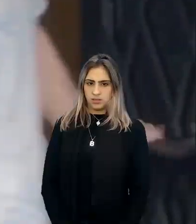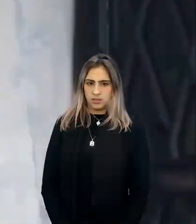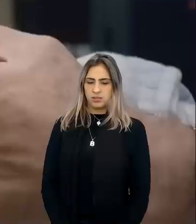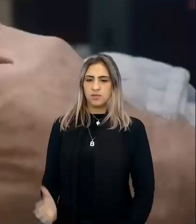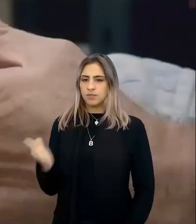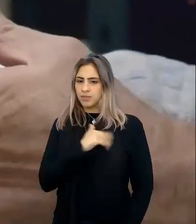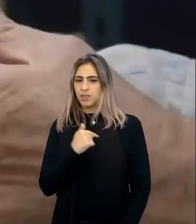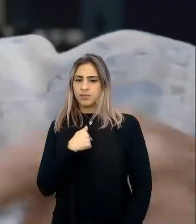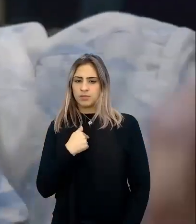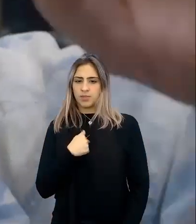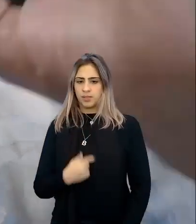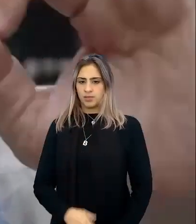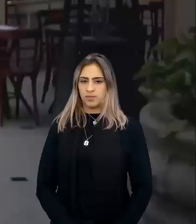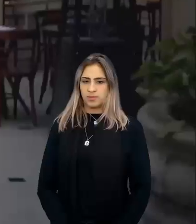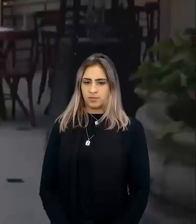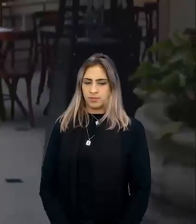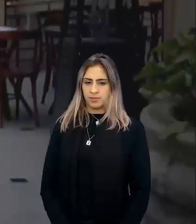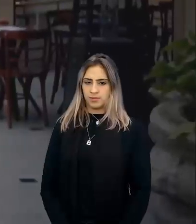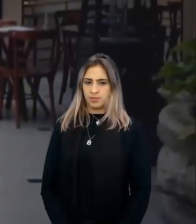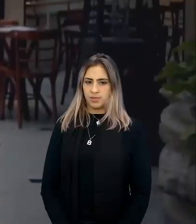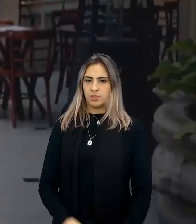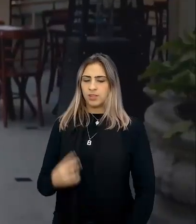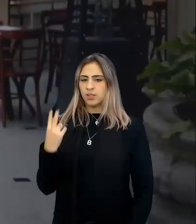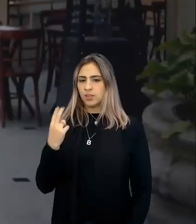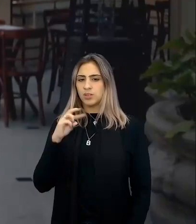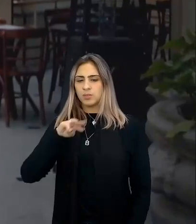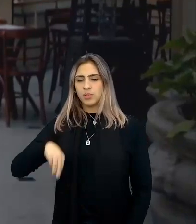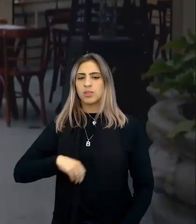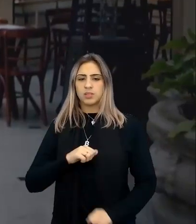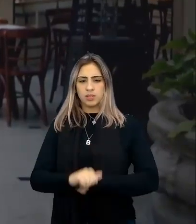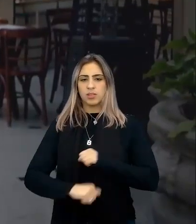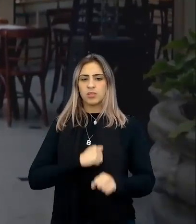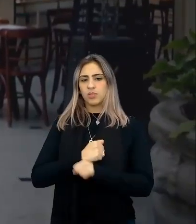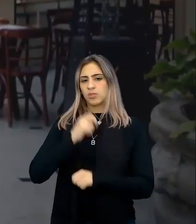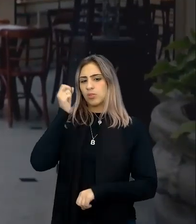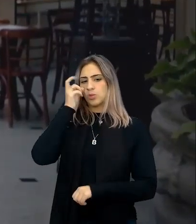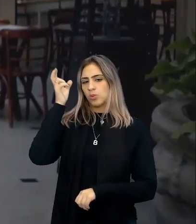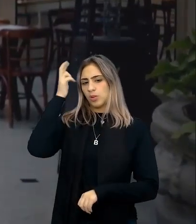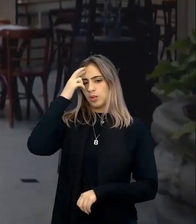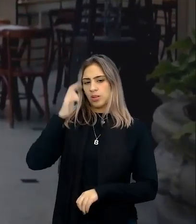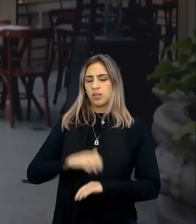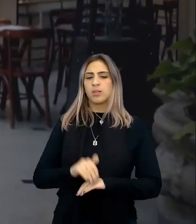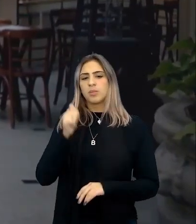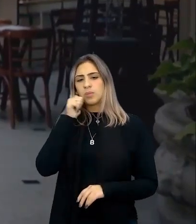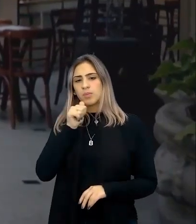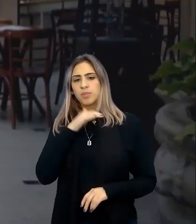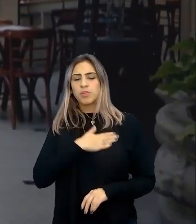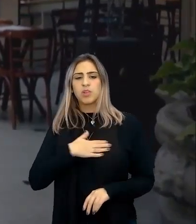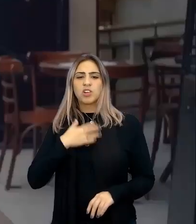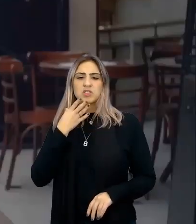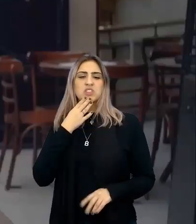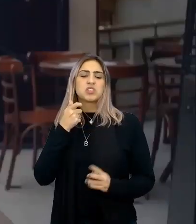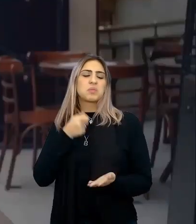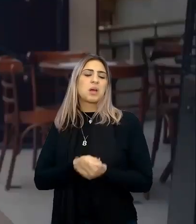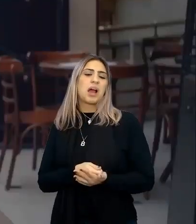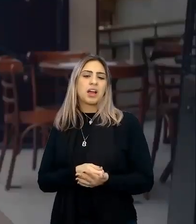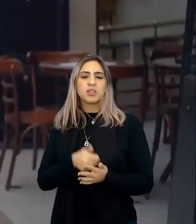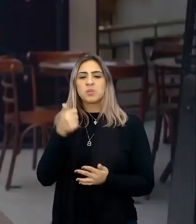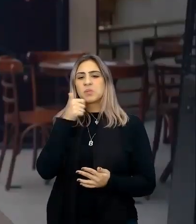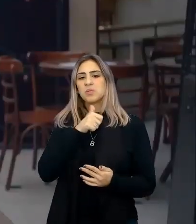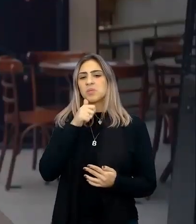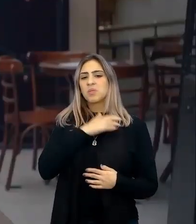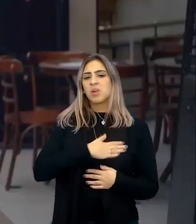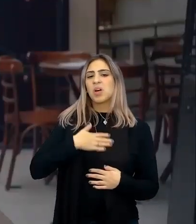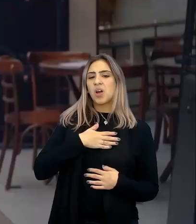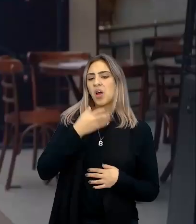Vem comigo. 2 milhões de anos culturais aqui, ó. Mulher gosta é de macho. Mulher gosta